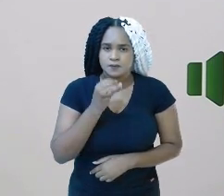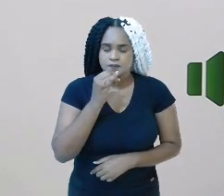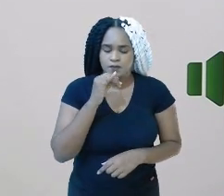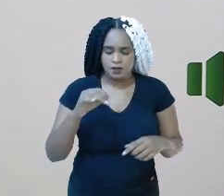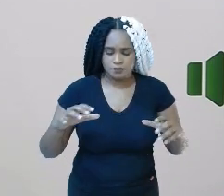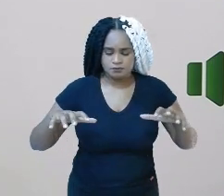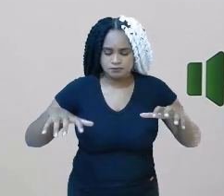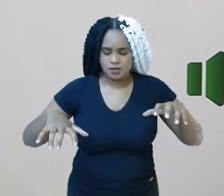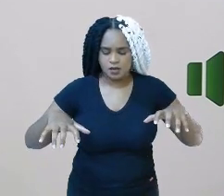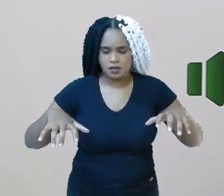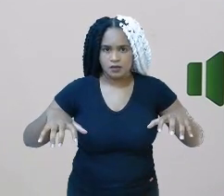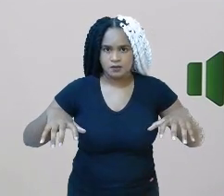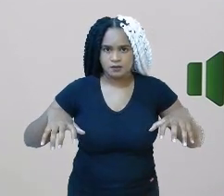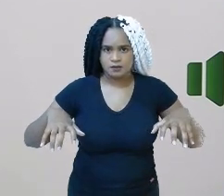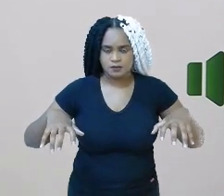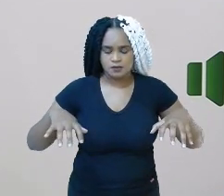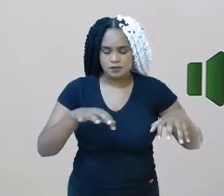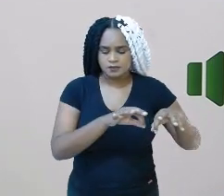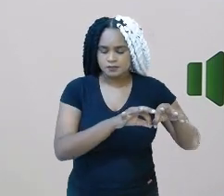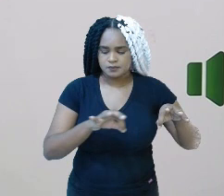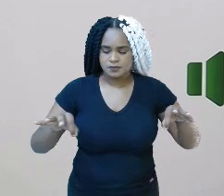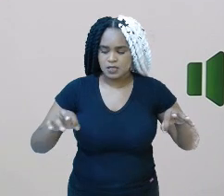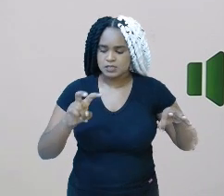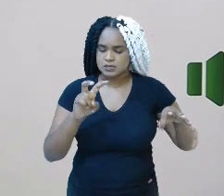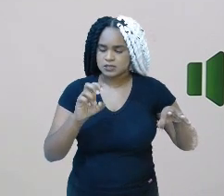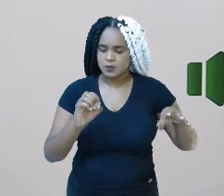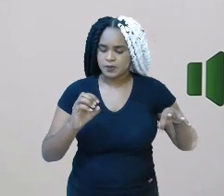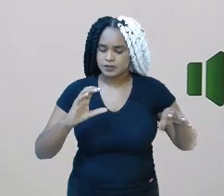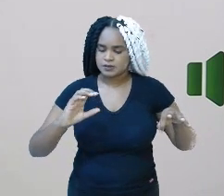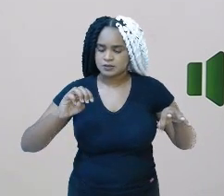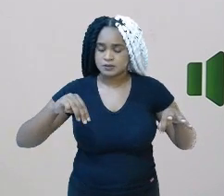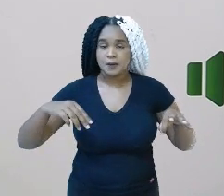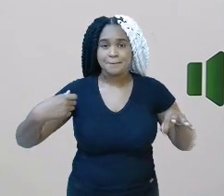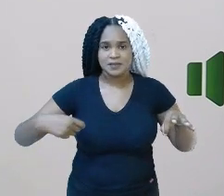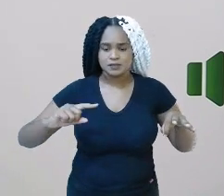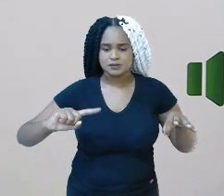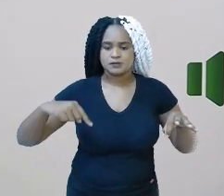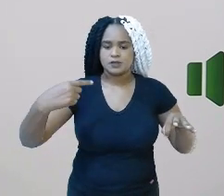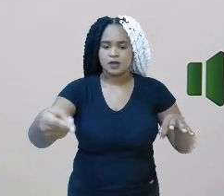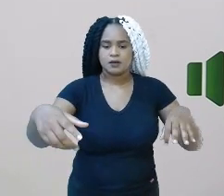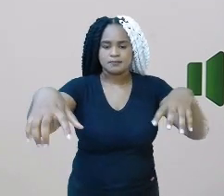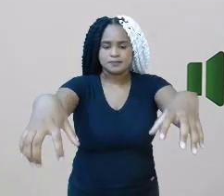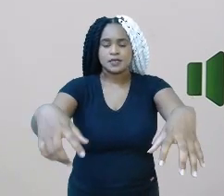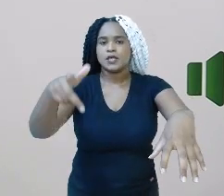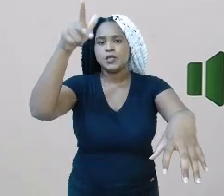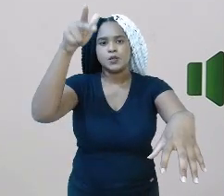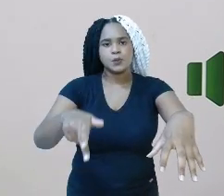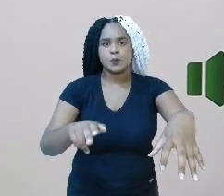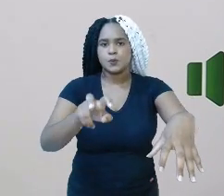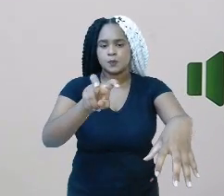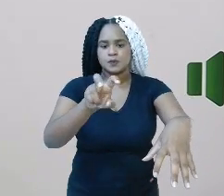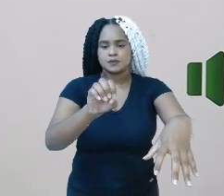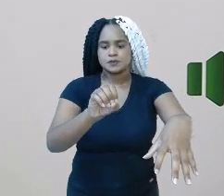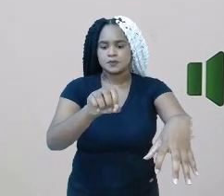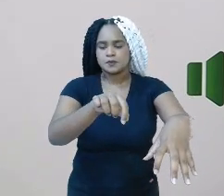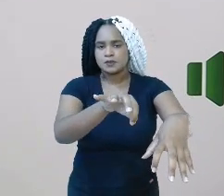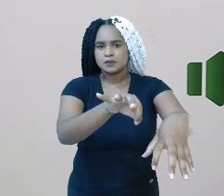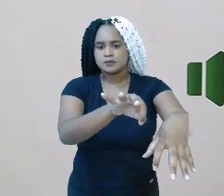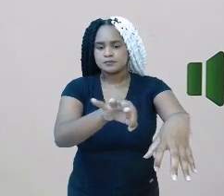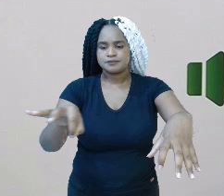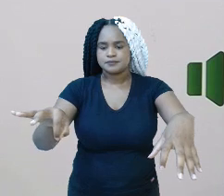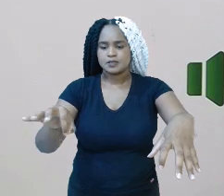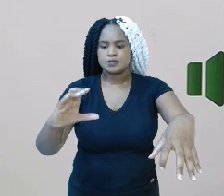50 centímetros, as duas terão o mesmo tamanho. Eu vou pegar